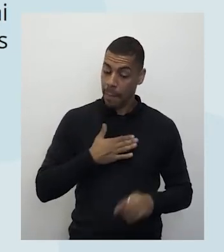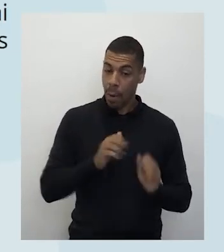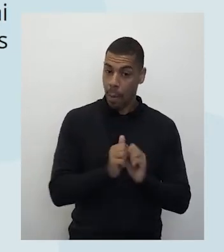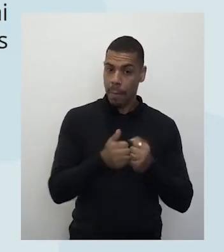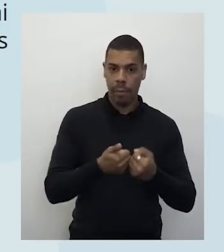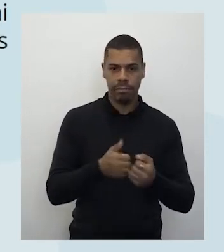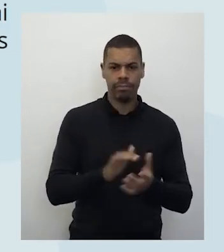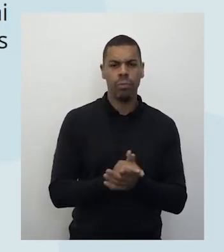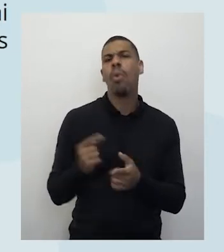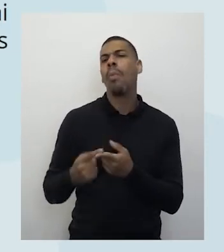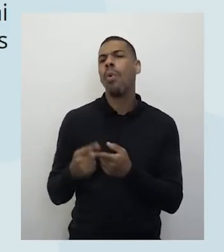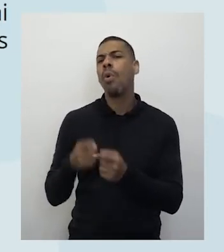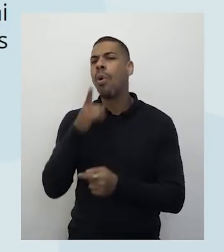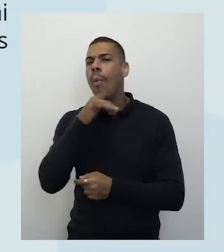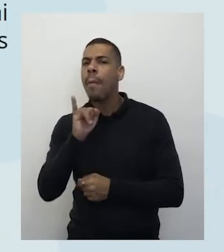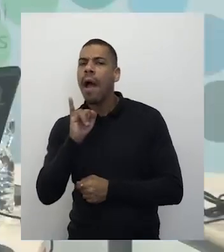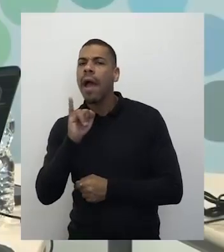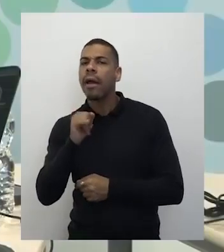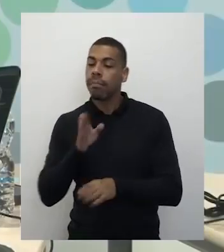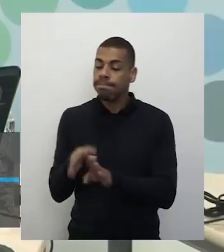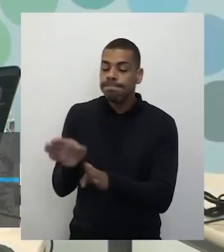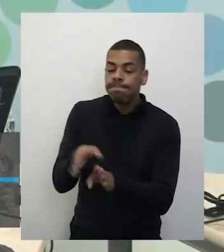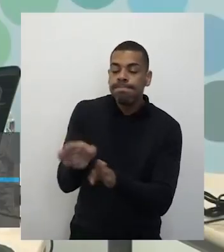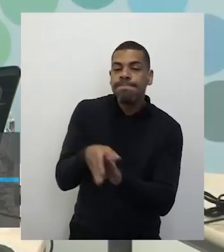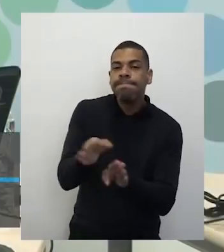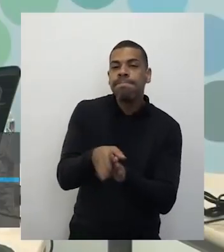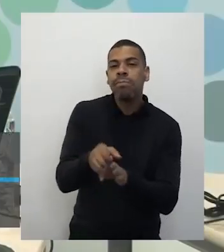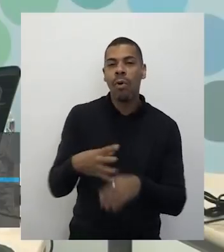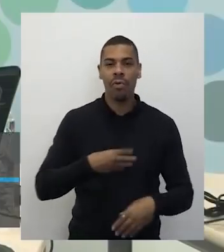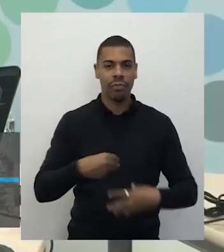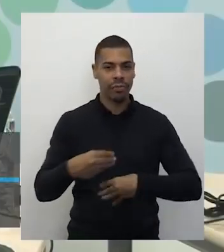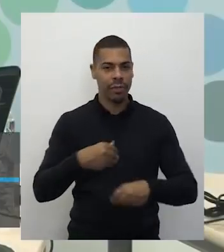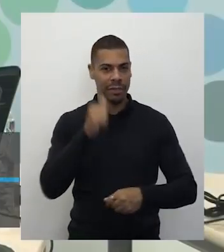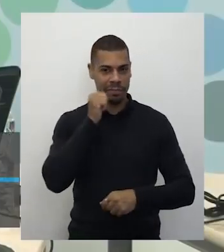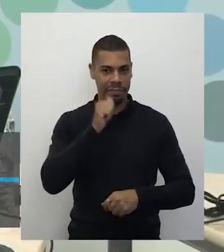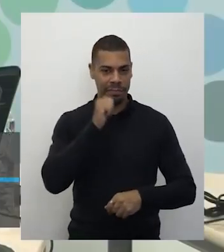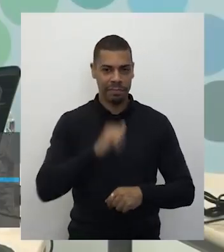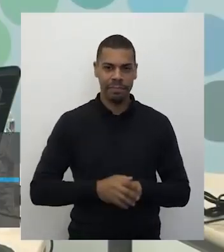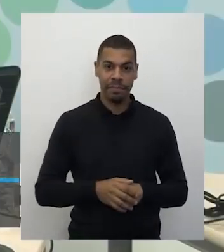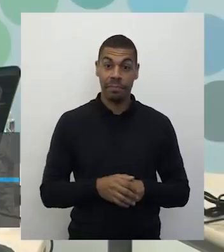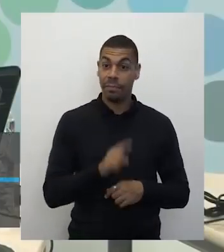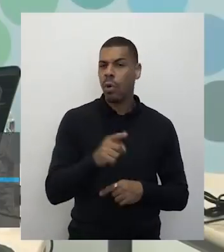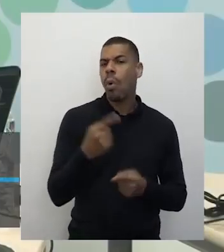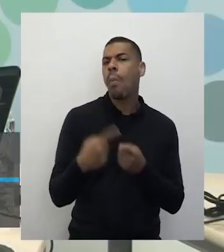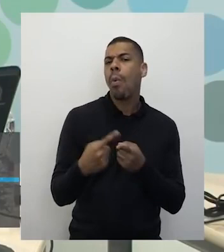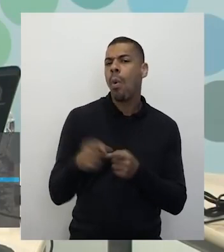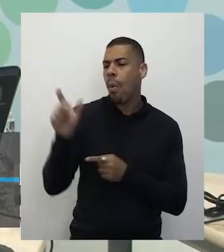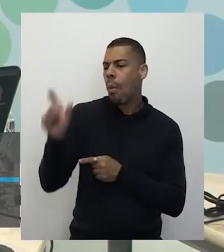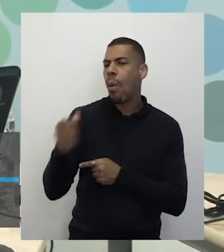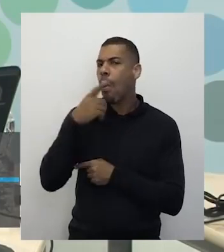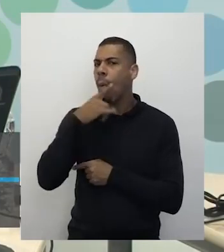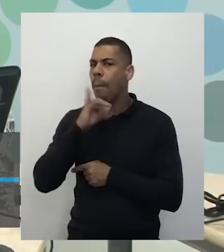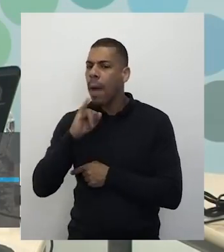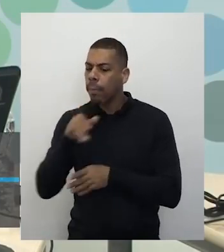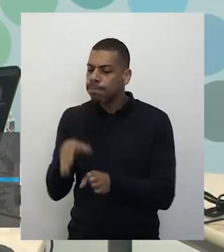pai corrige a filha? Justifica a partir das explicações que teve até agora. Tá? Então, assim, por que o pai corrigiu a filha e falou,